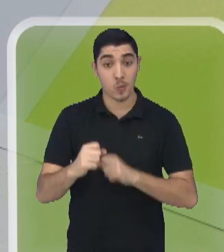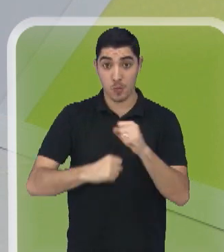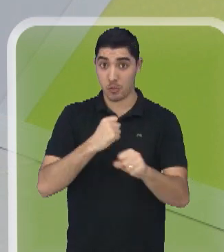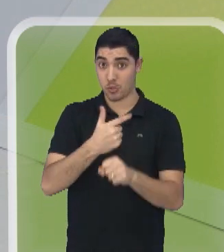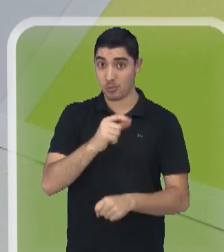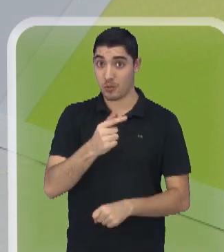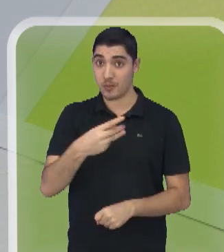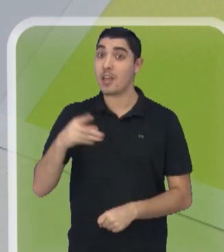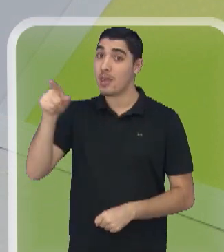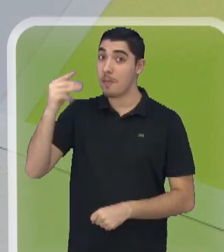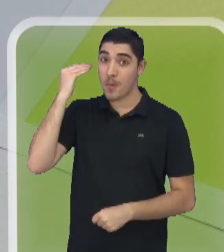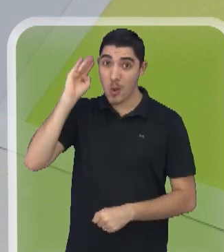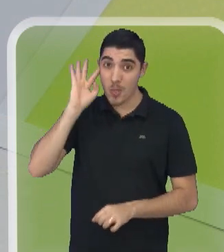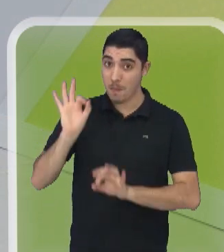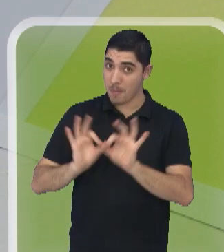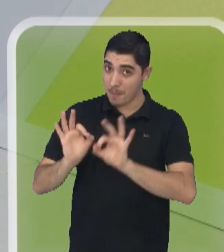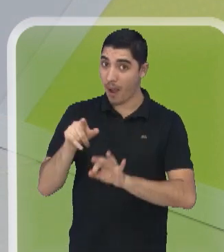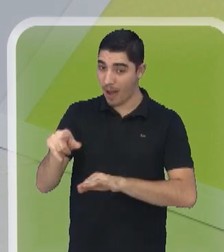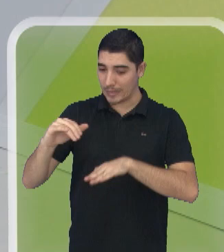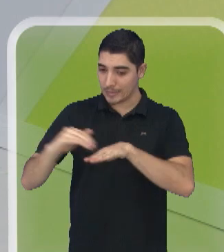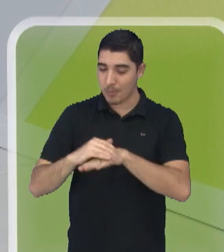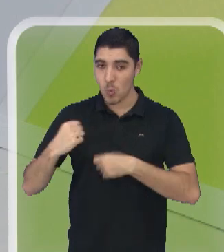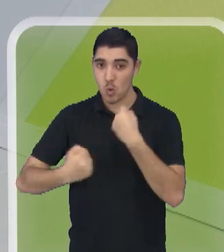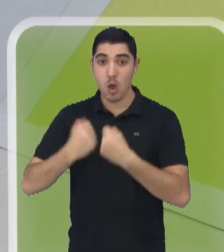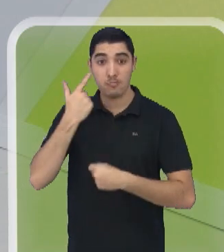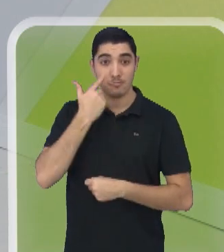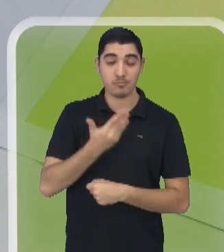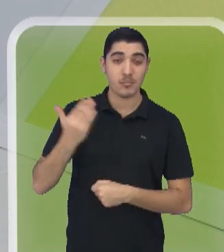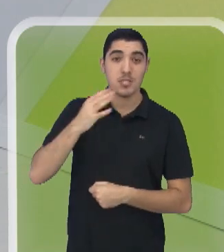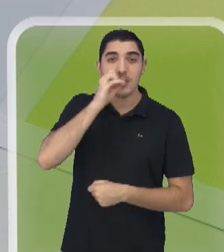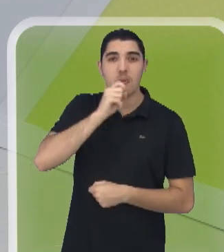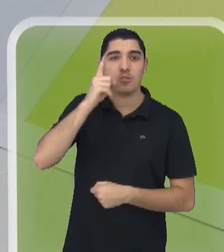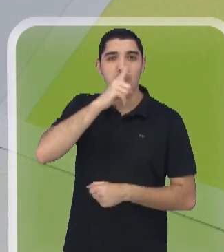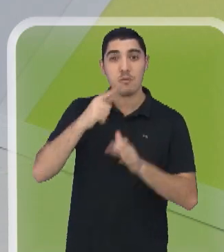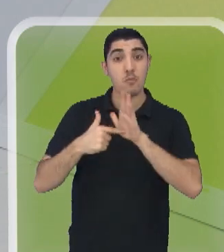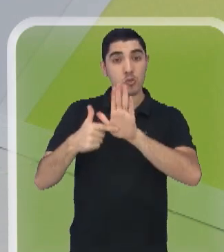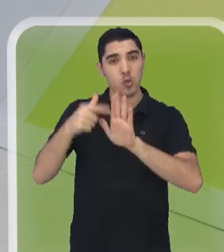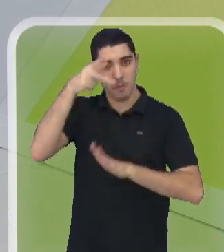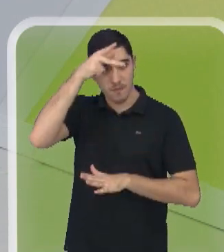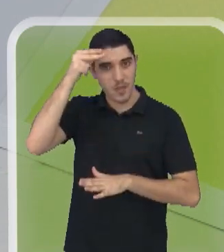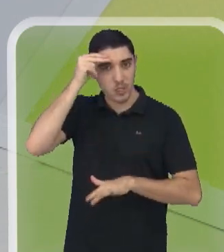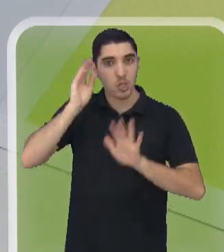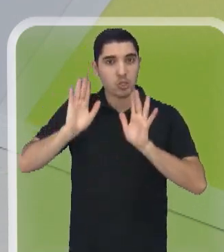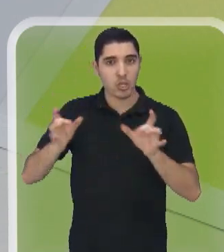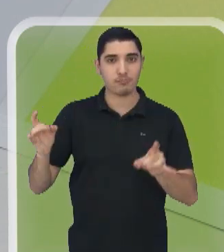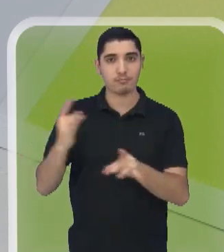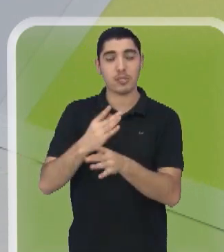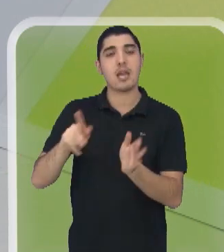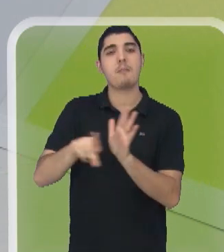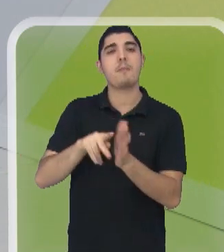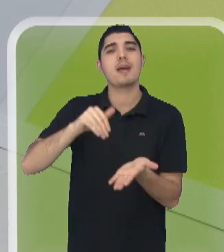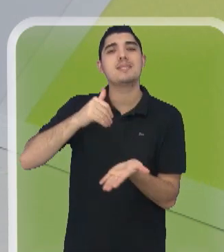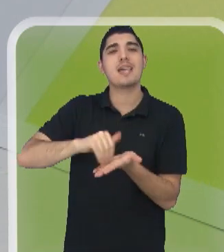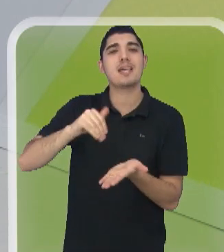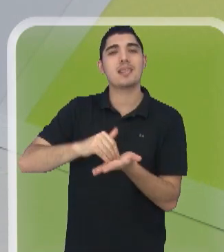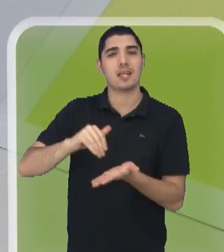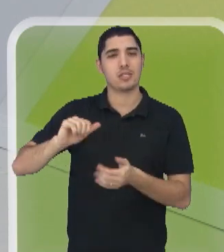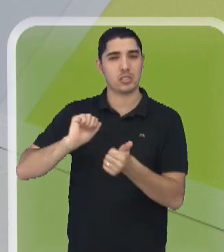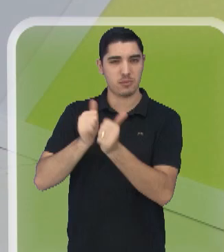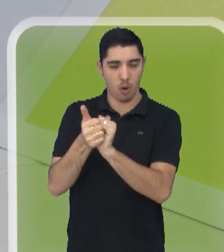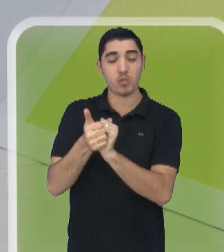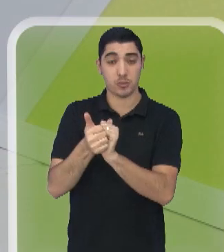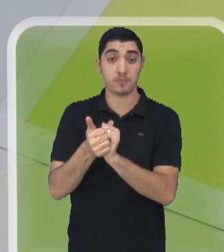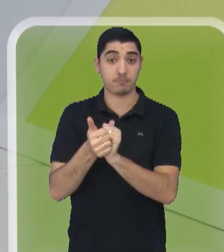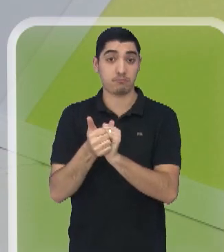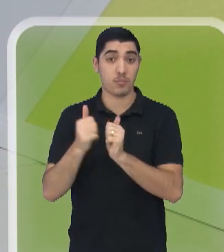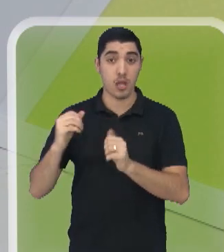o tênis, hein, Brunão? O calendário foi divulgado no último final de semana pela Prefeitura por meio da Secretaria de Esporte e Qualidade de Vida. As provas